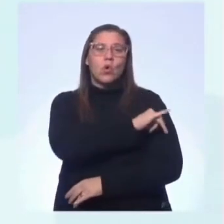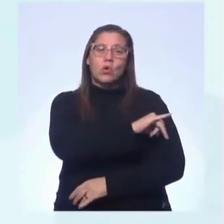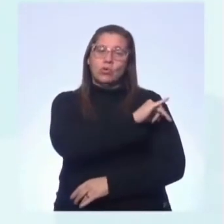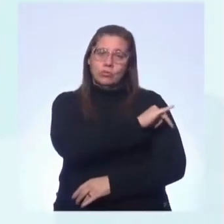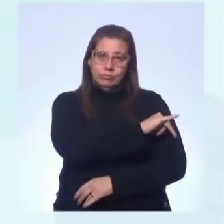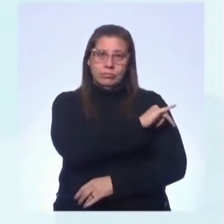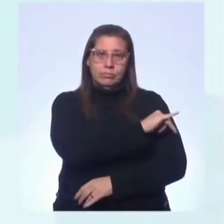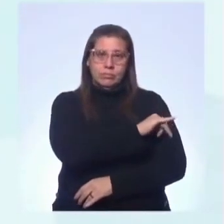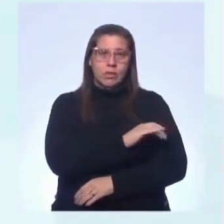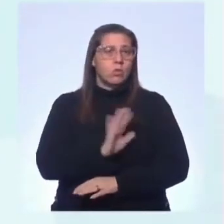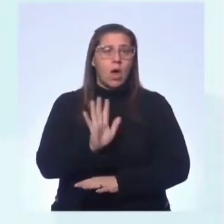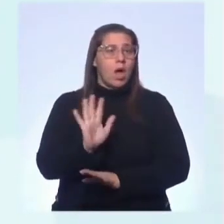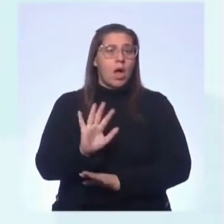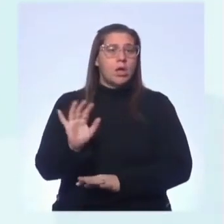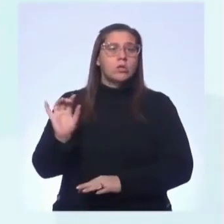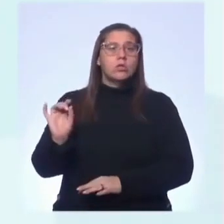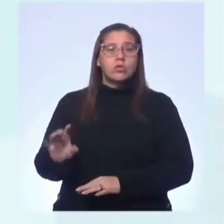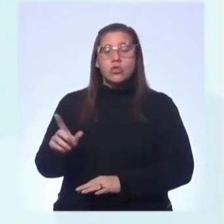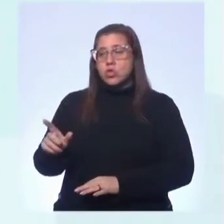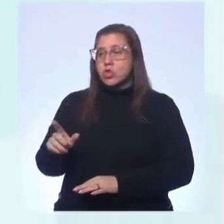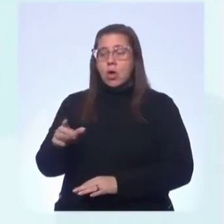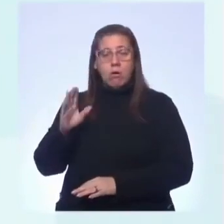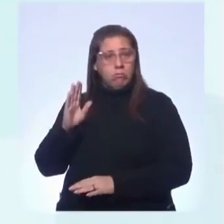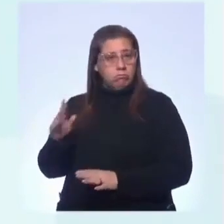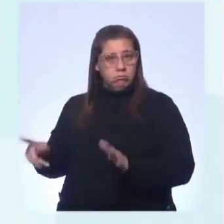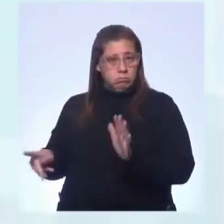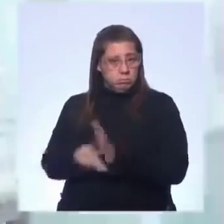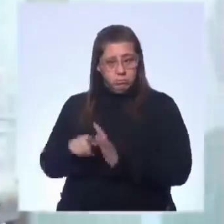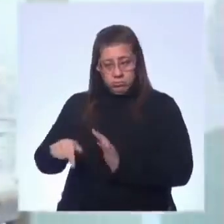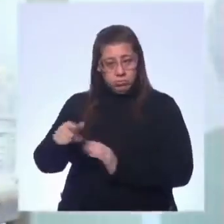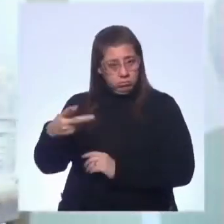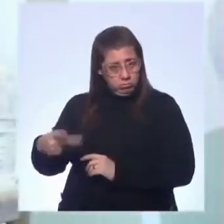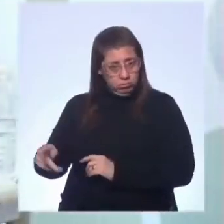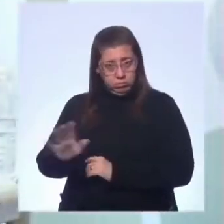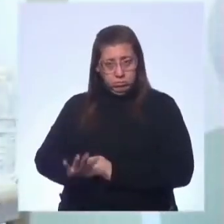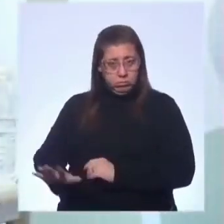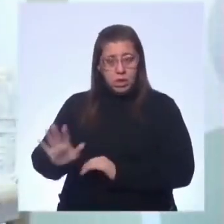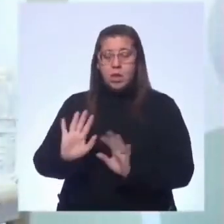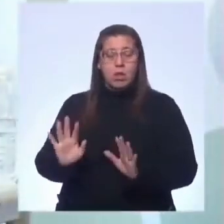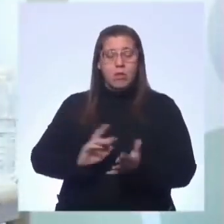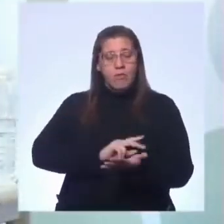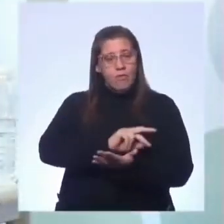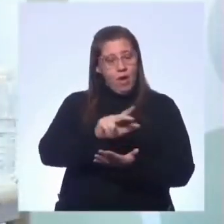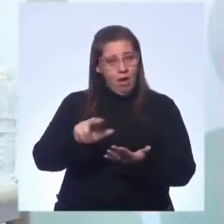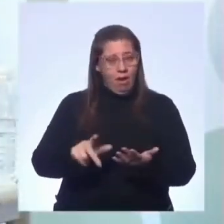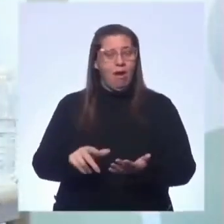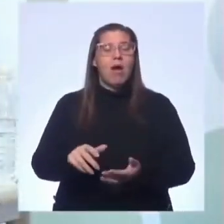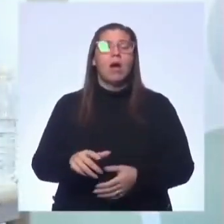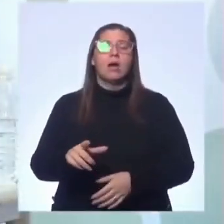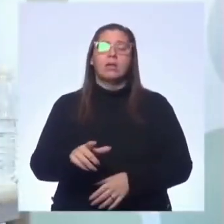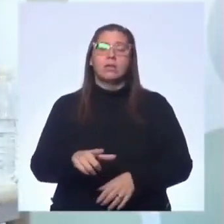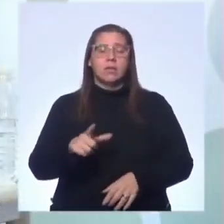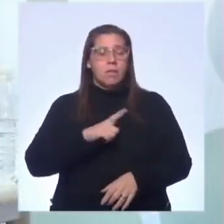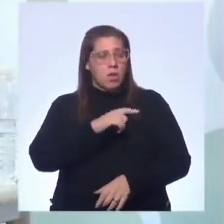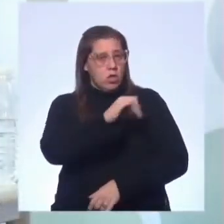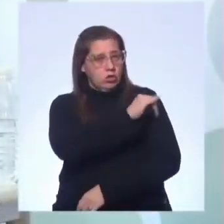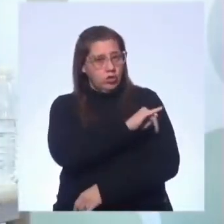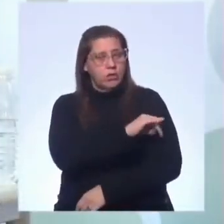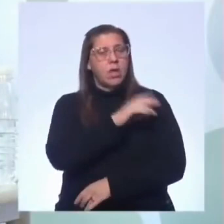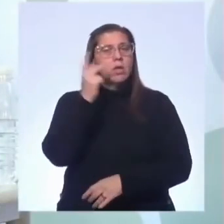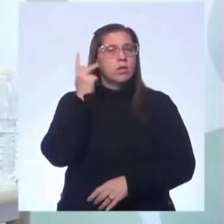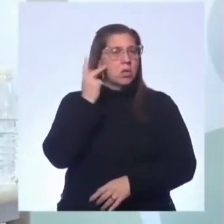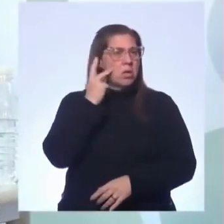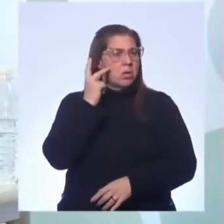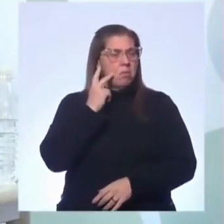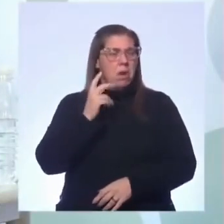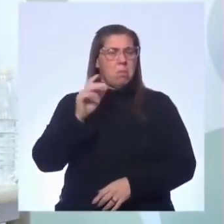que não é só, né, exclusividade dessa região. Nós temos em outras regiões do Rio de Janeiro, como temos em São Paulo, em toda